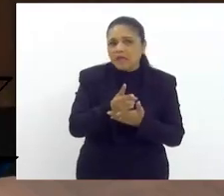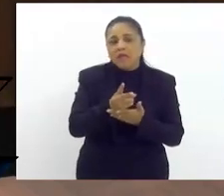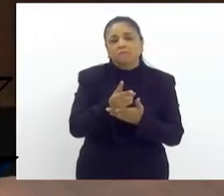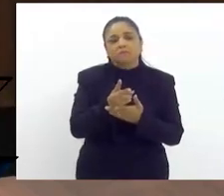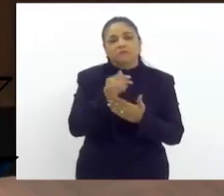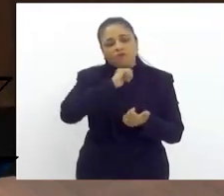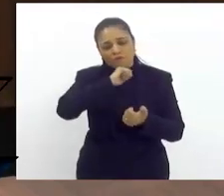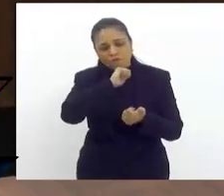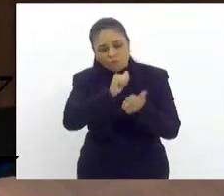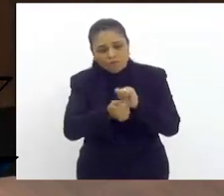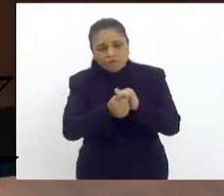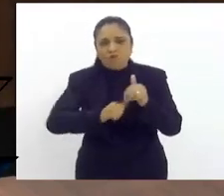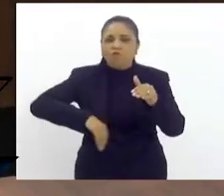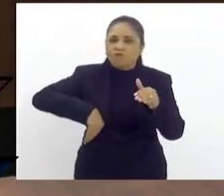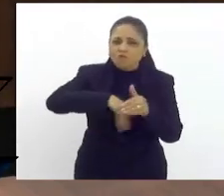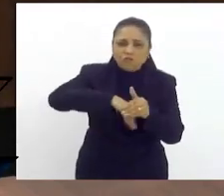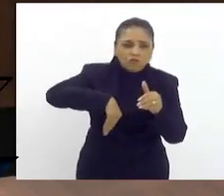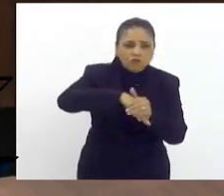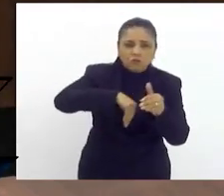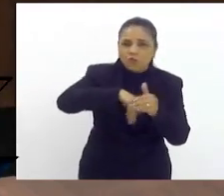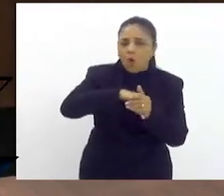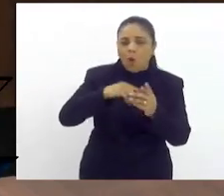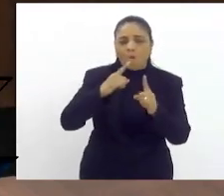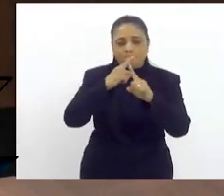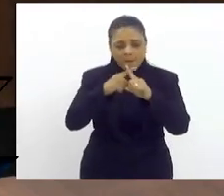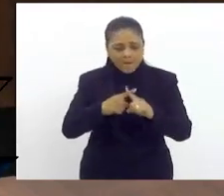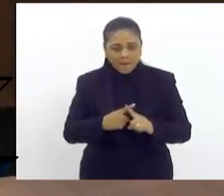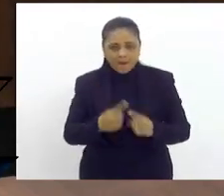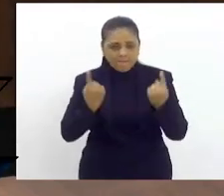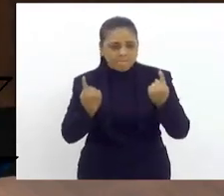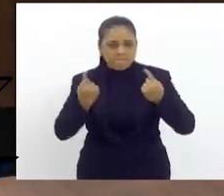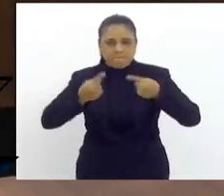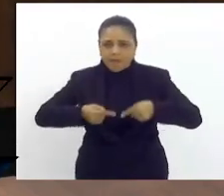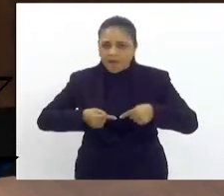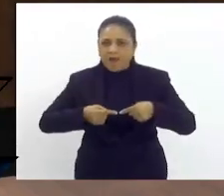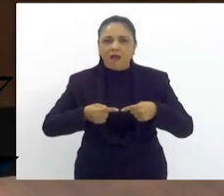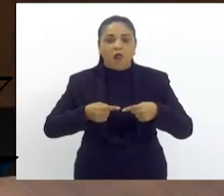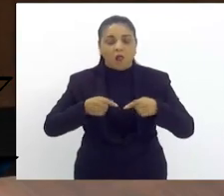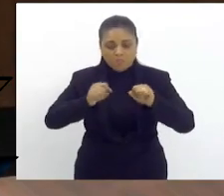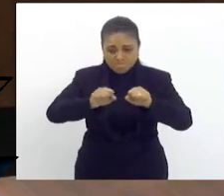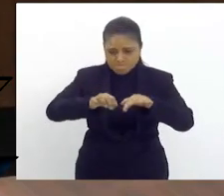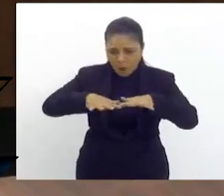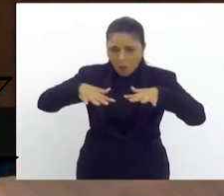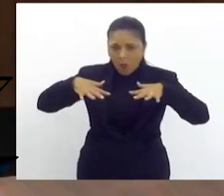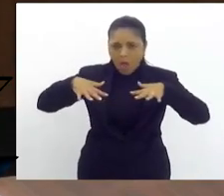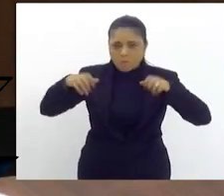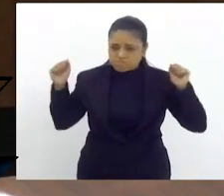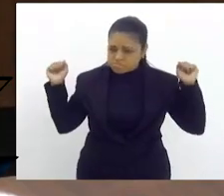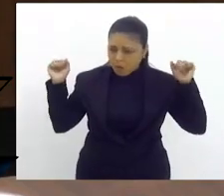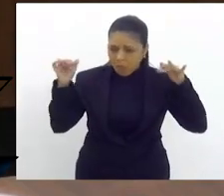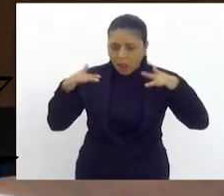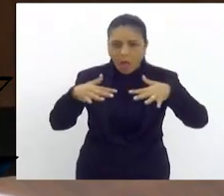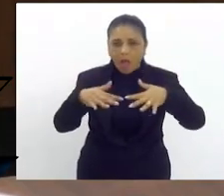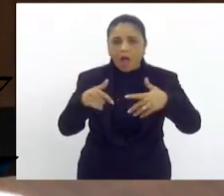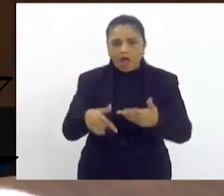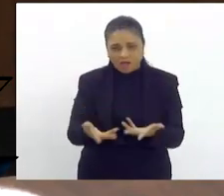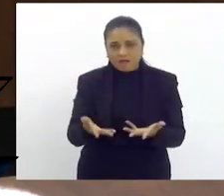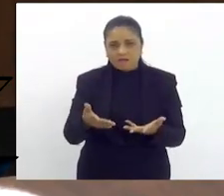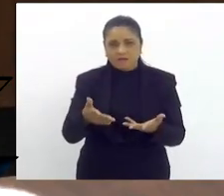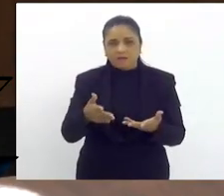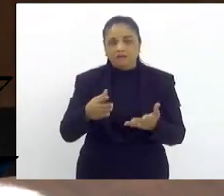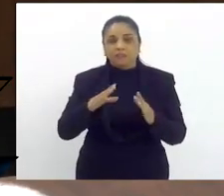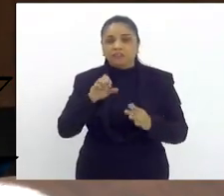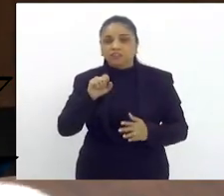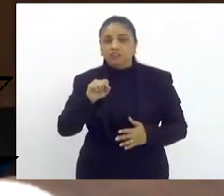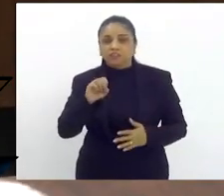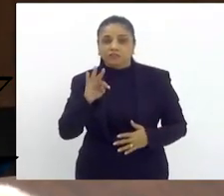divisões do futebol brasileiro estádios absolutamente lotados então gera riqueza